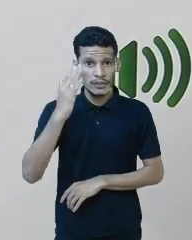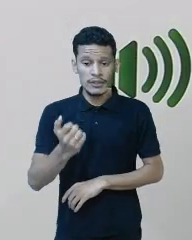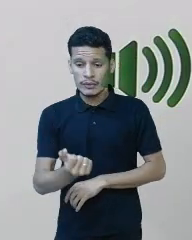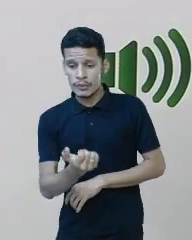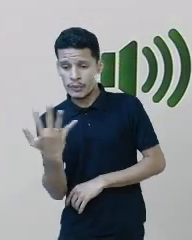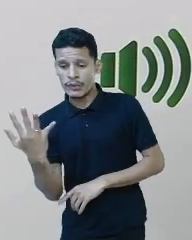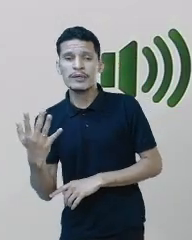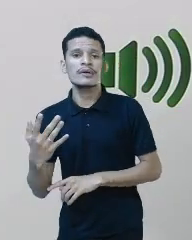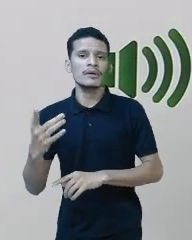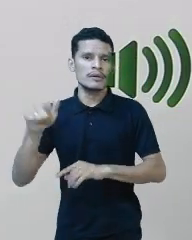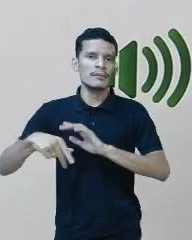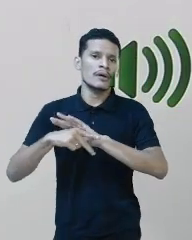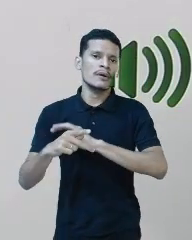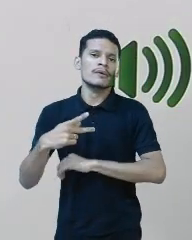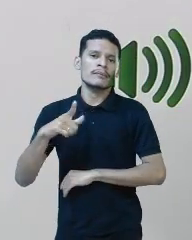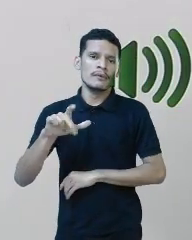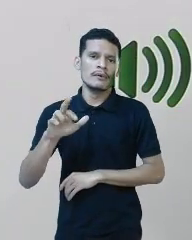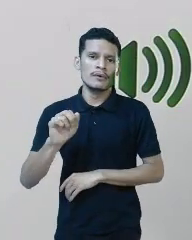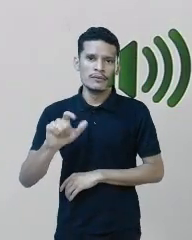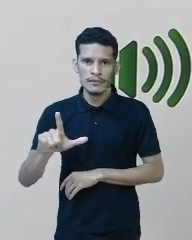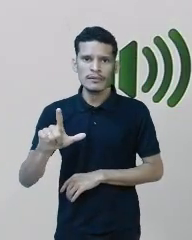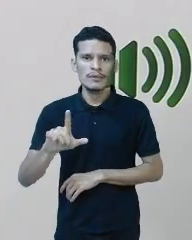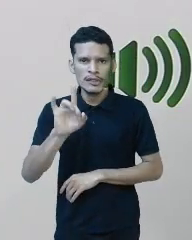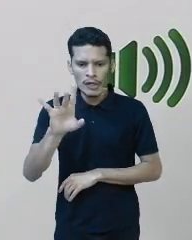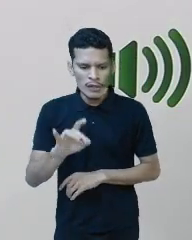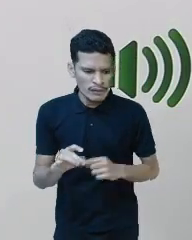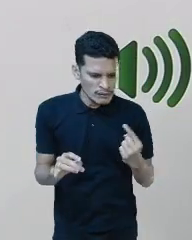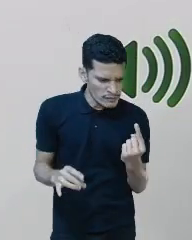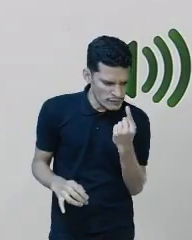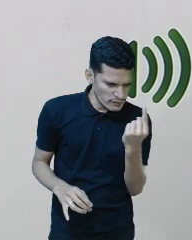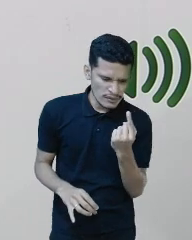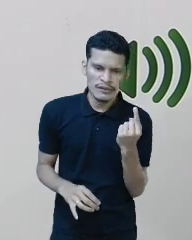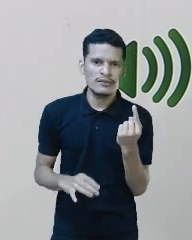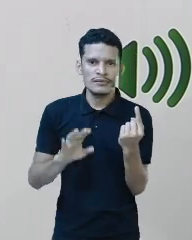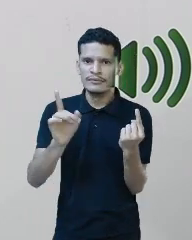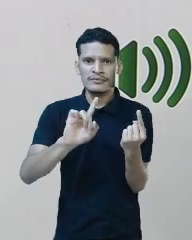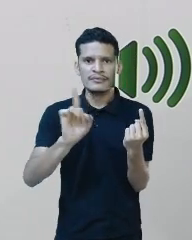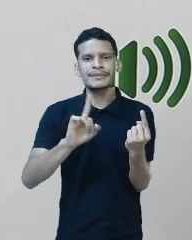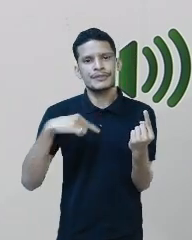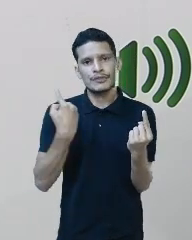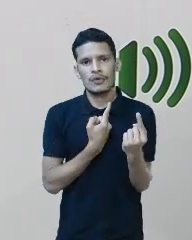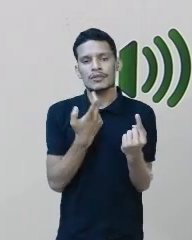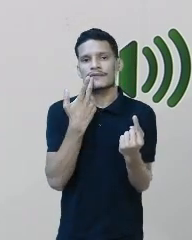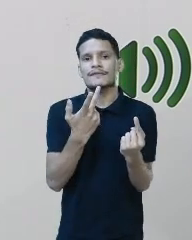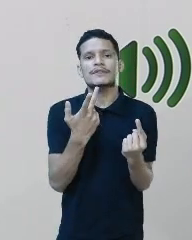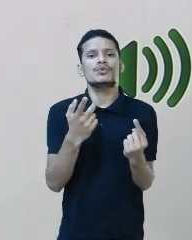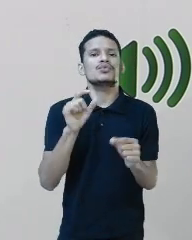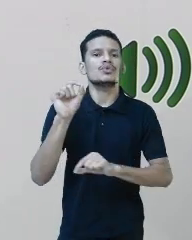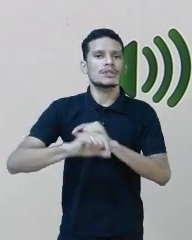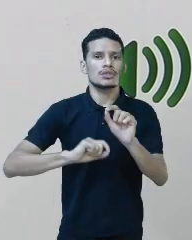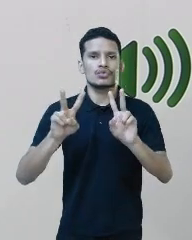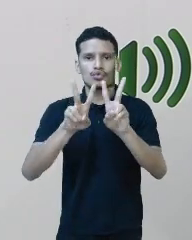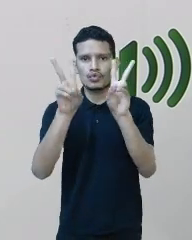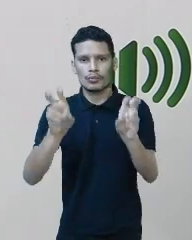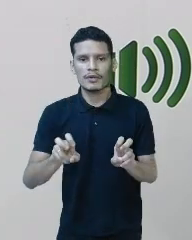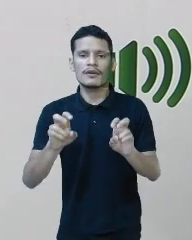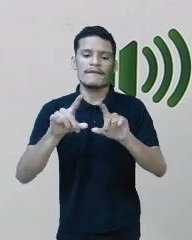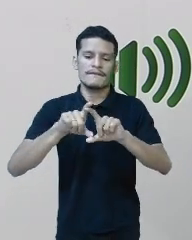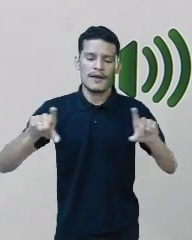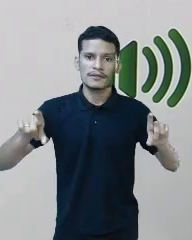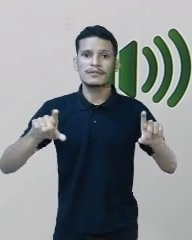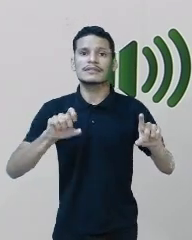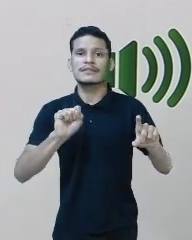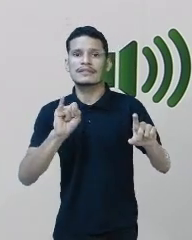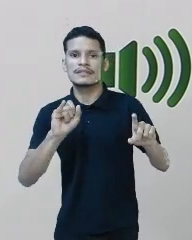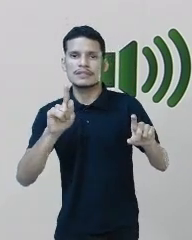é no plural. Certo? Ele não está falando no singular. Nas outras orações nós vimos frases que estão no singular. Essa